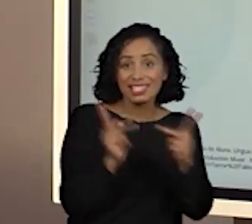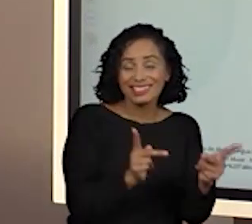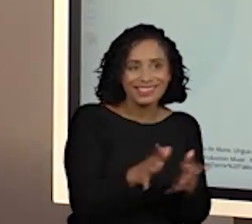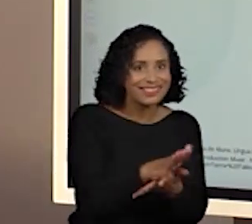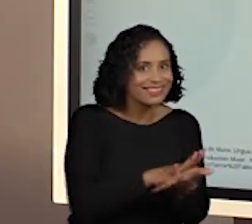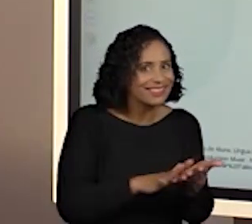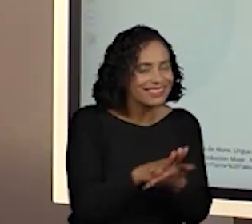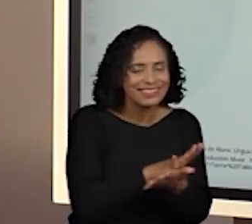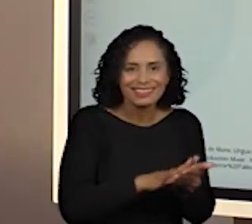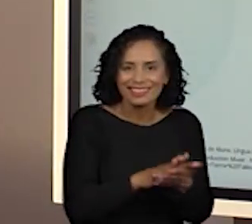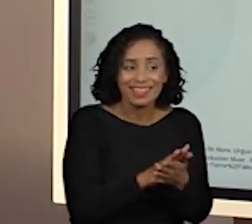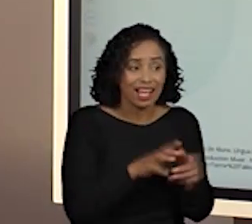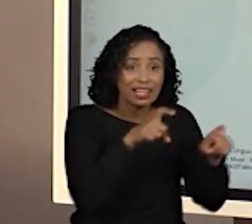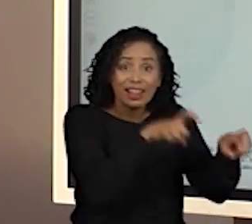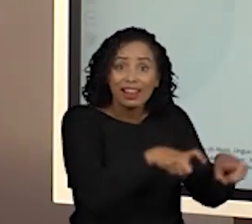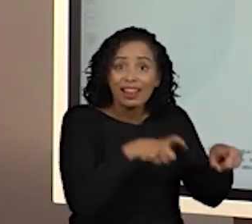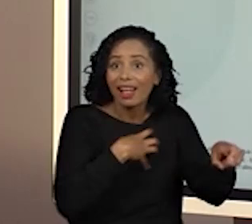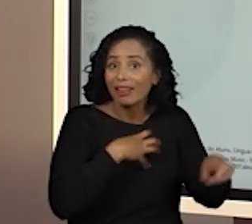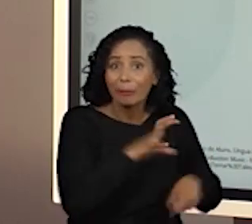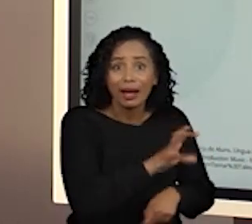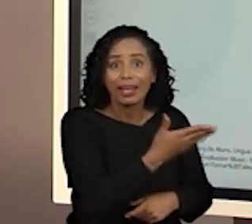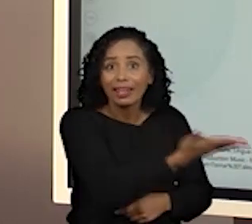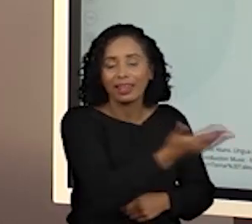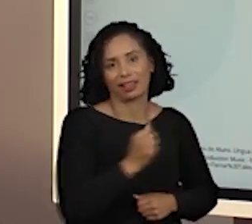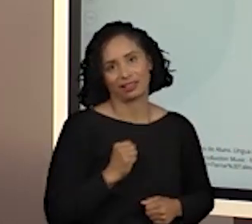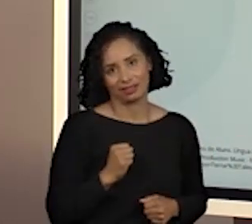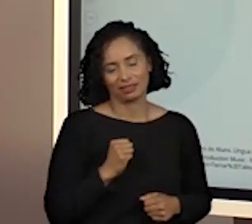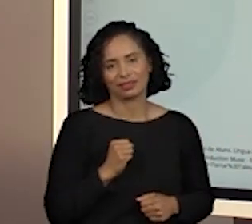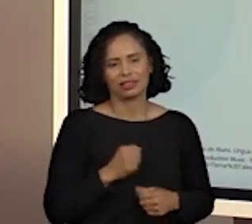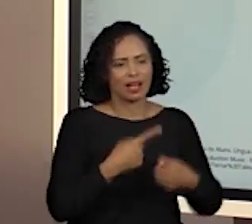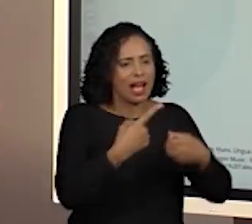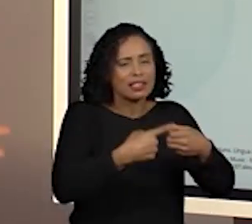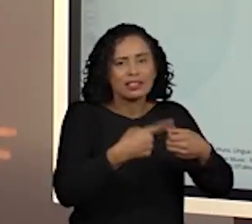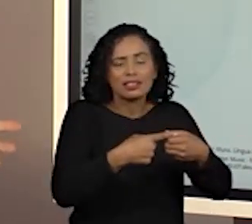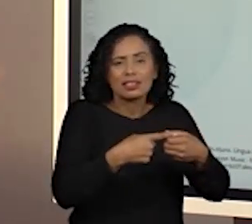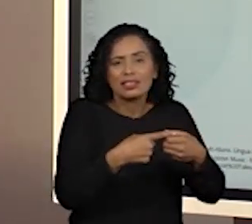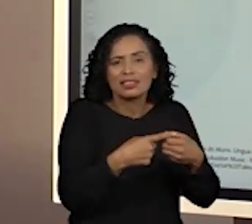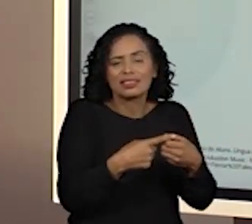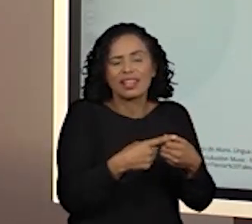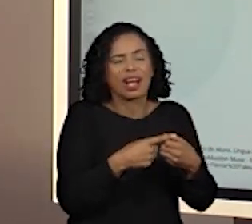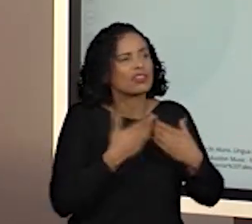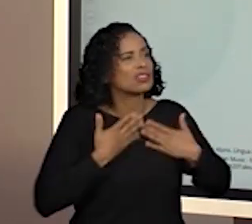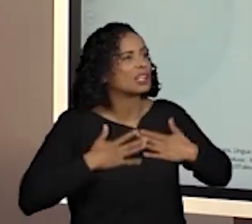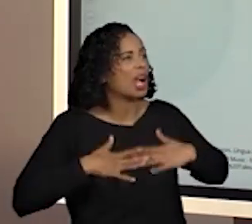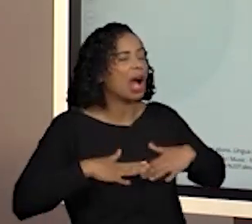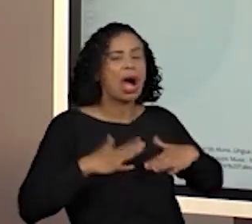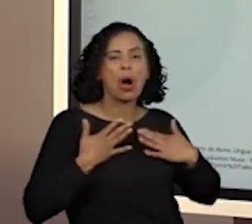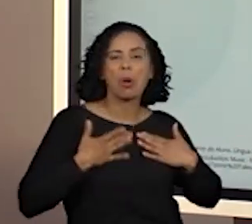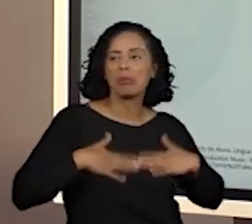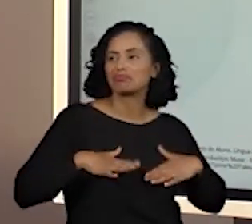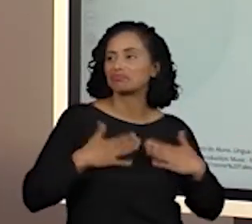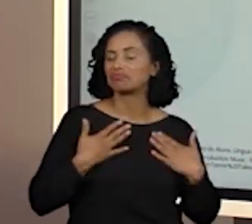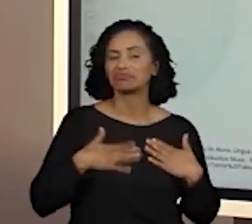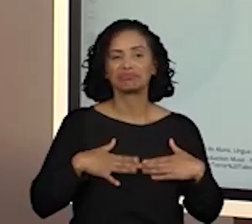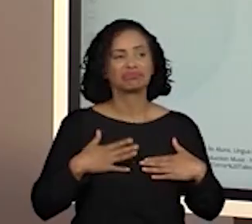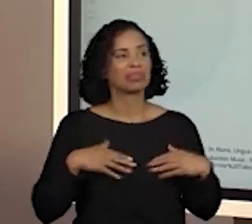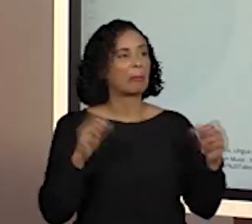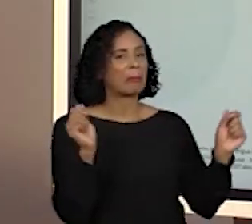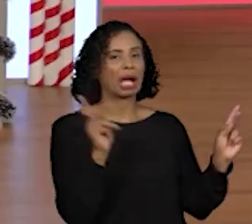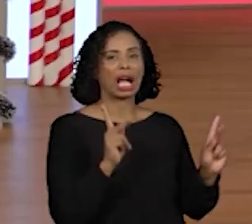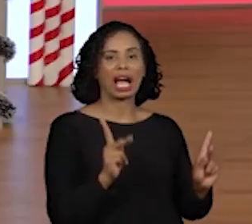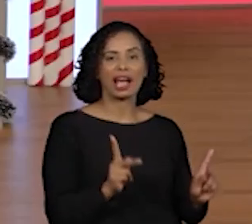no interior da Bahia, em uma cidadezinha pacata, tranquila. Vamos